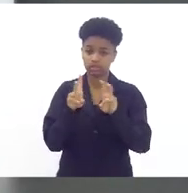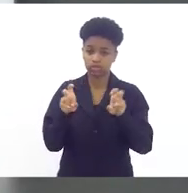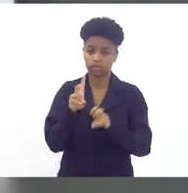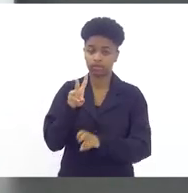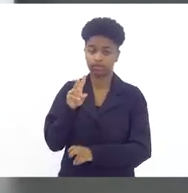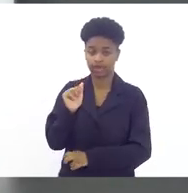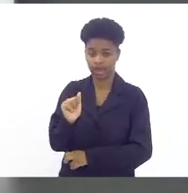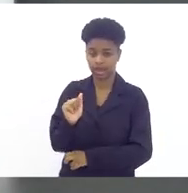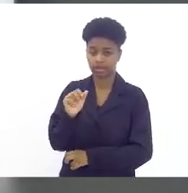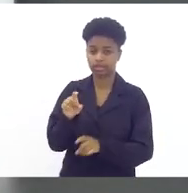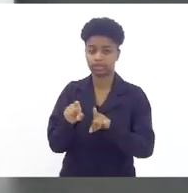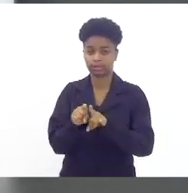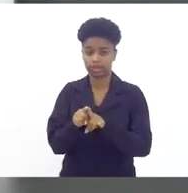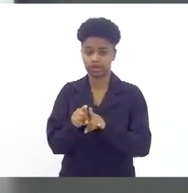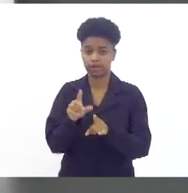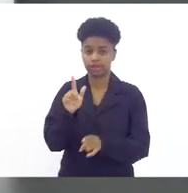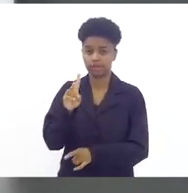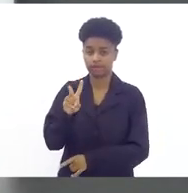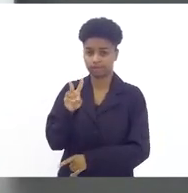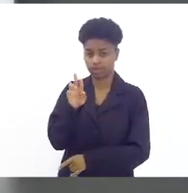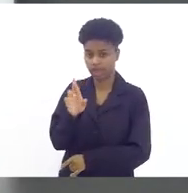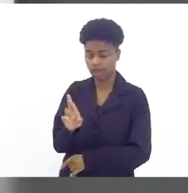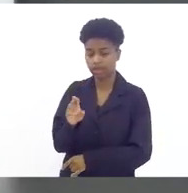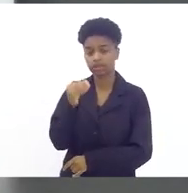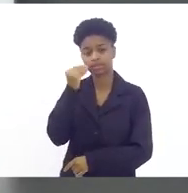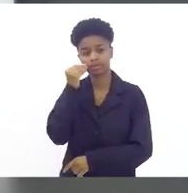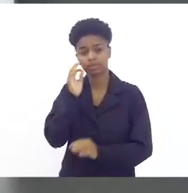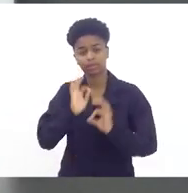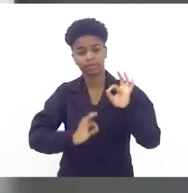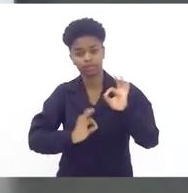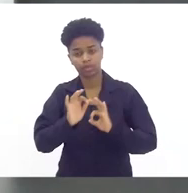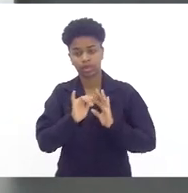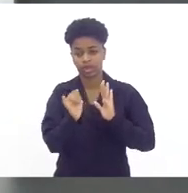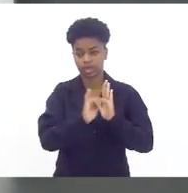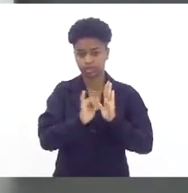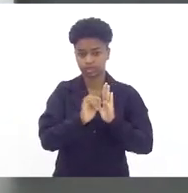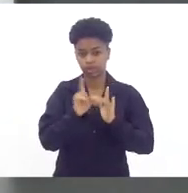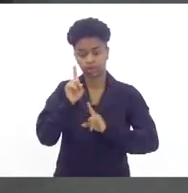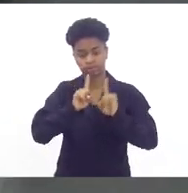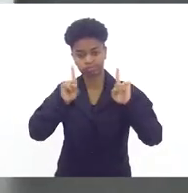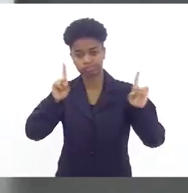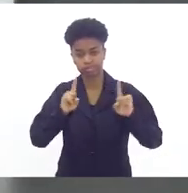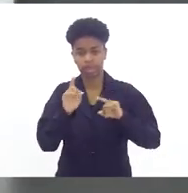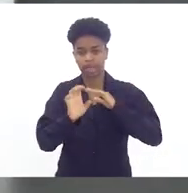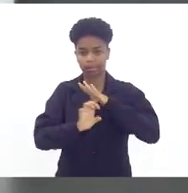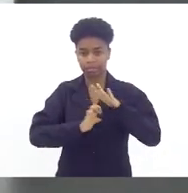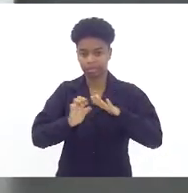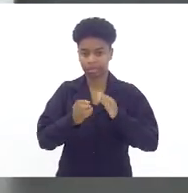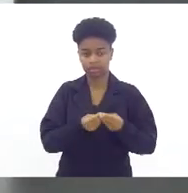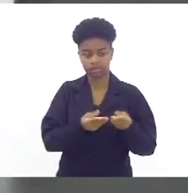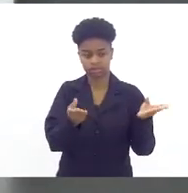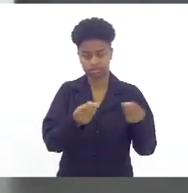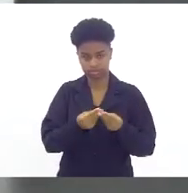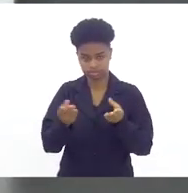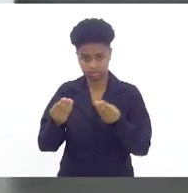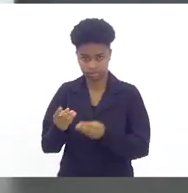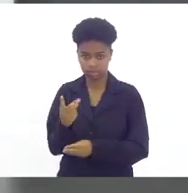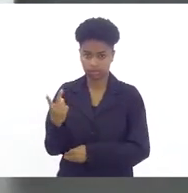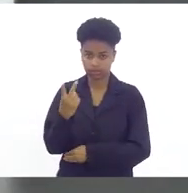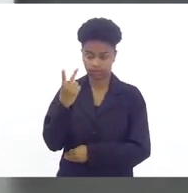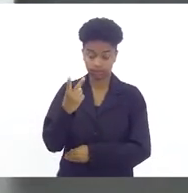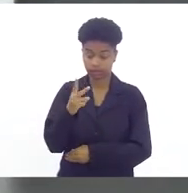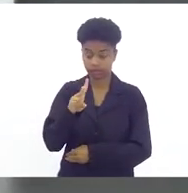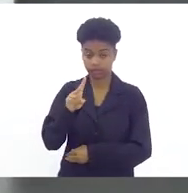Vale Alimentação tá que tá preparando o edital de licitação das empresas para fornecer né o vale